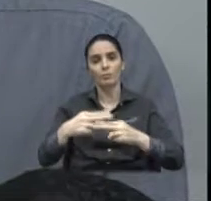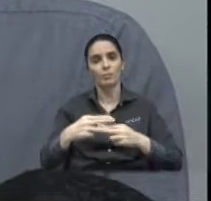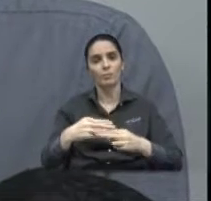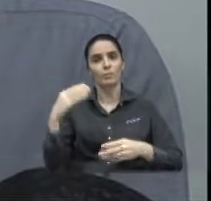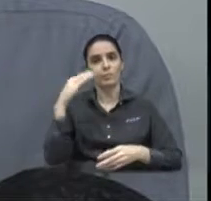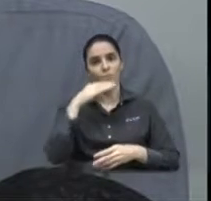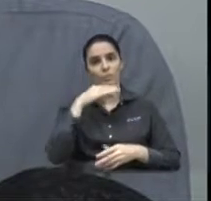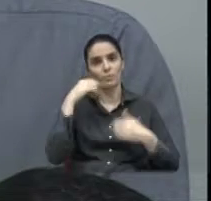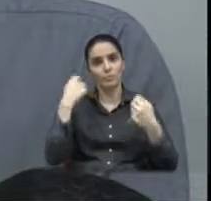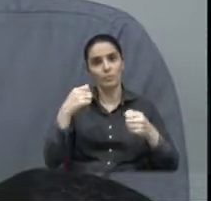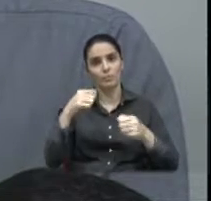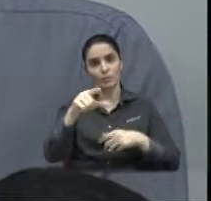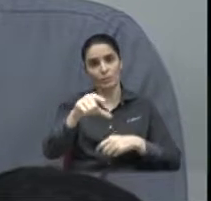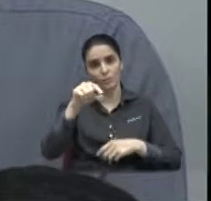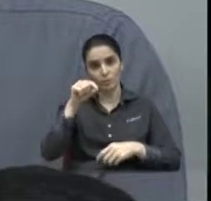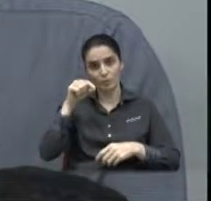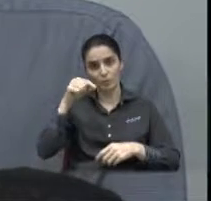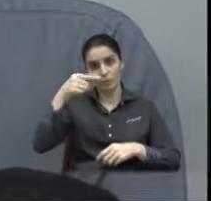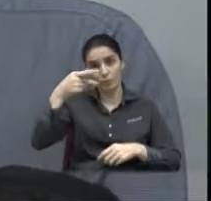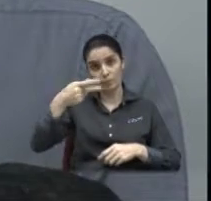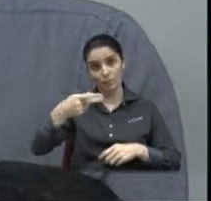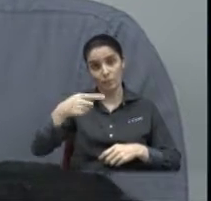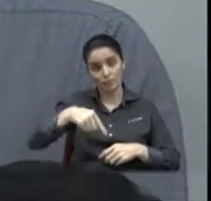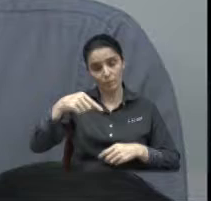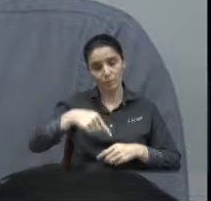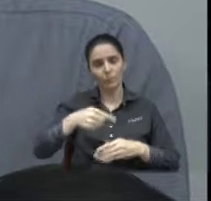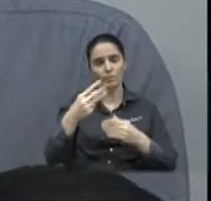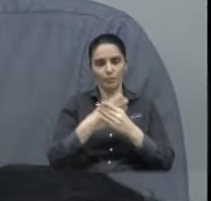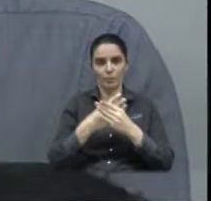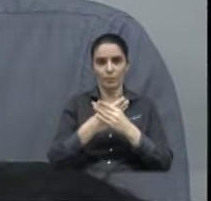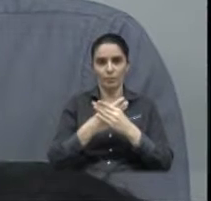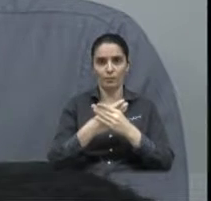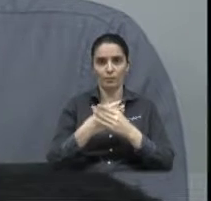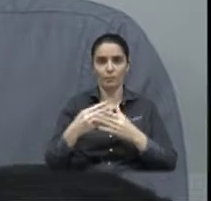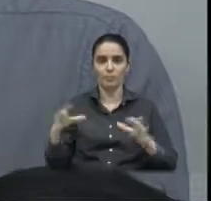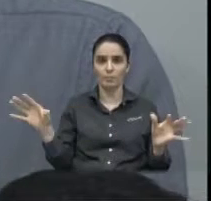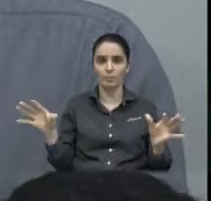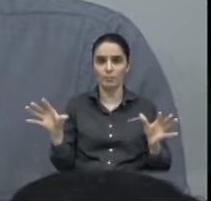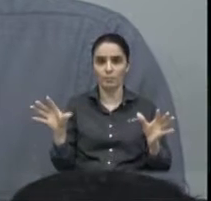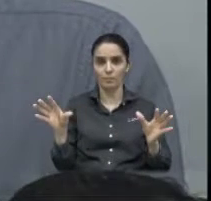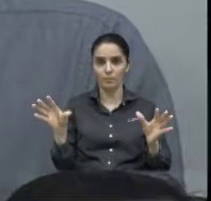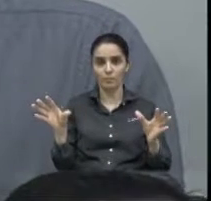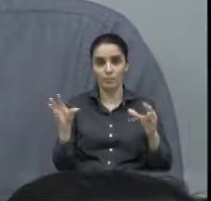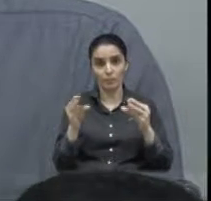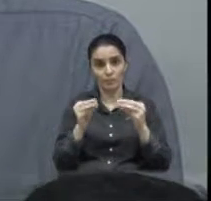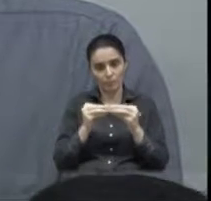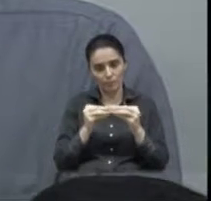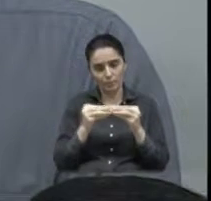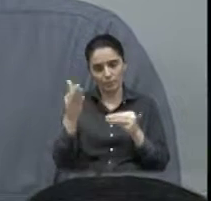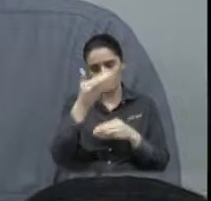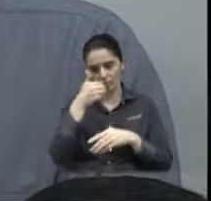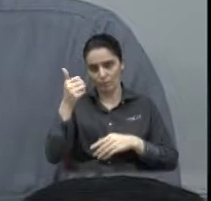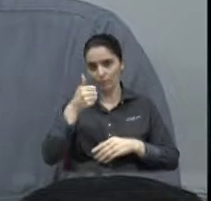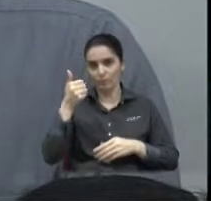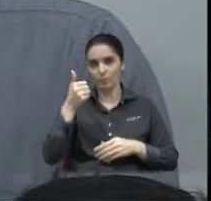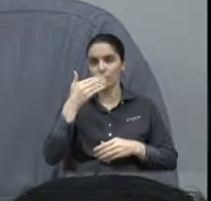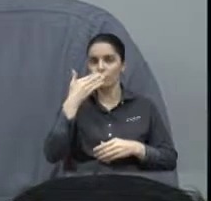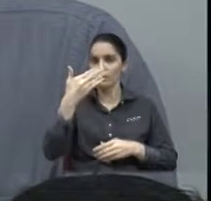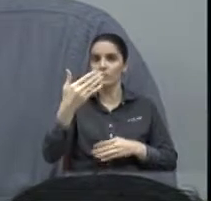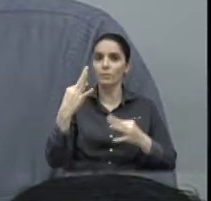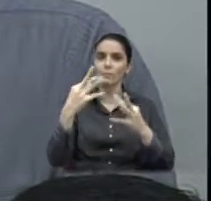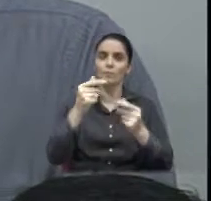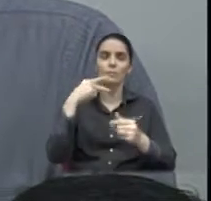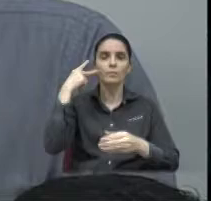o processo seletivo aqui dentro da Câmara Municipal. Então, vai simplificar, vai melhorar, e eu peço o voto de todos